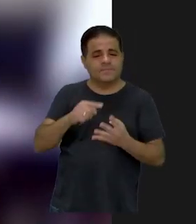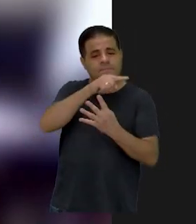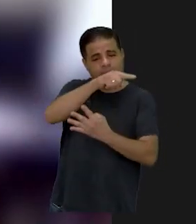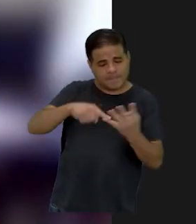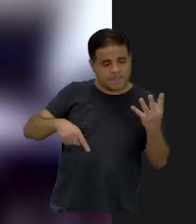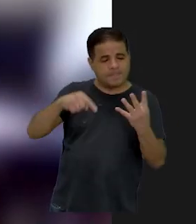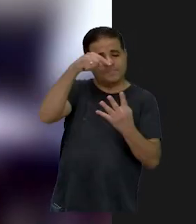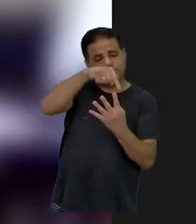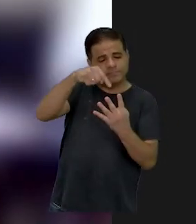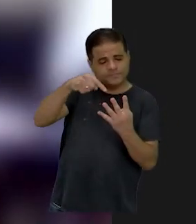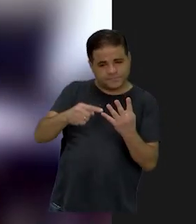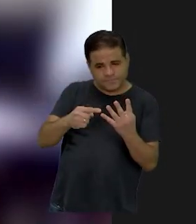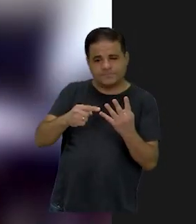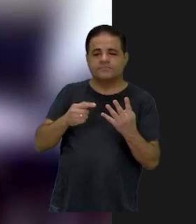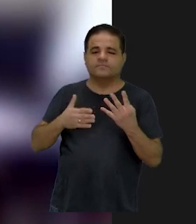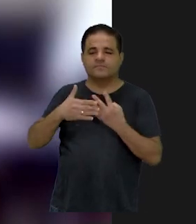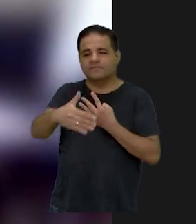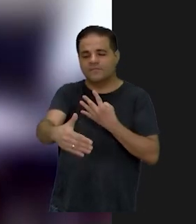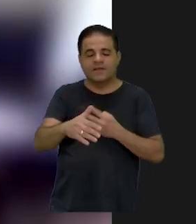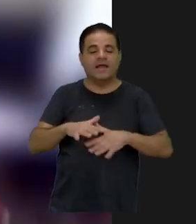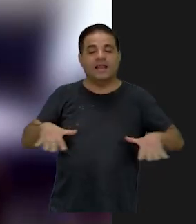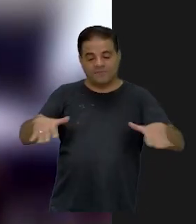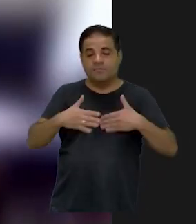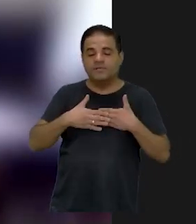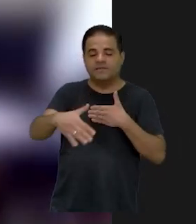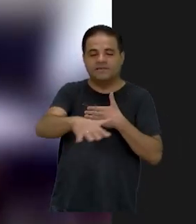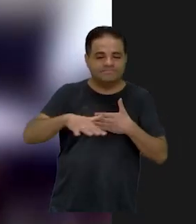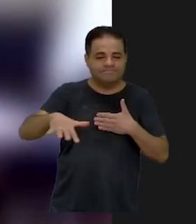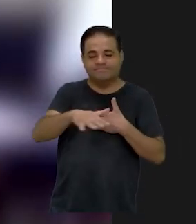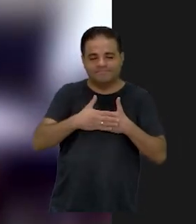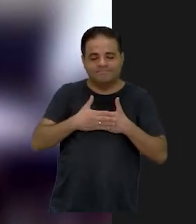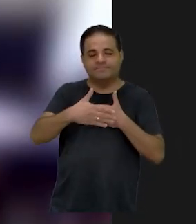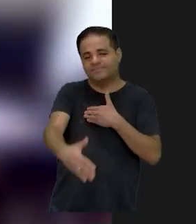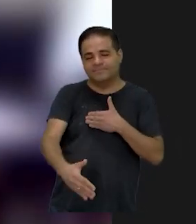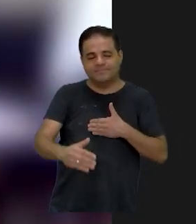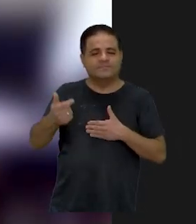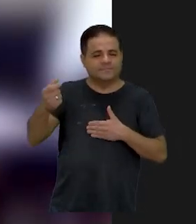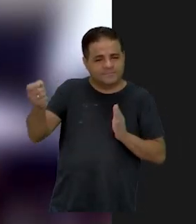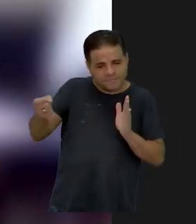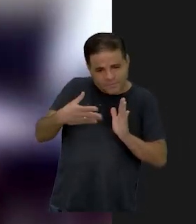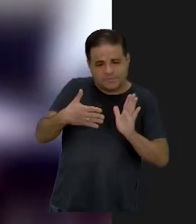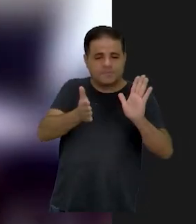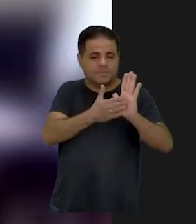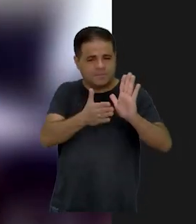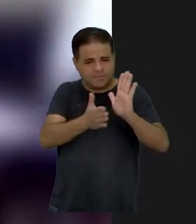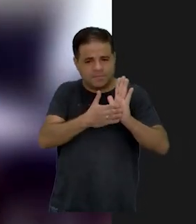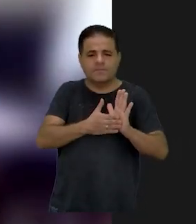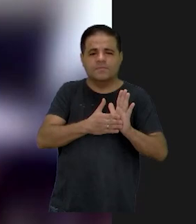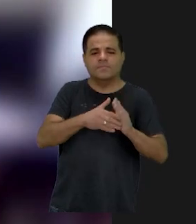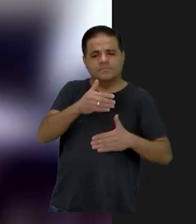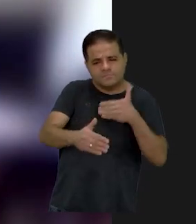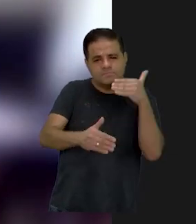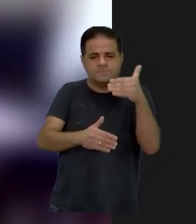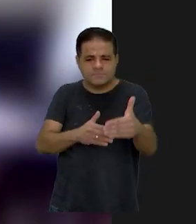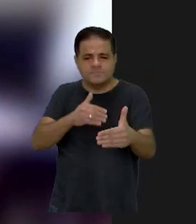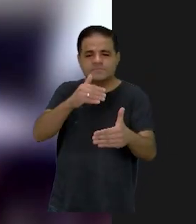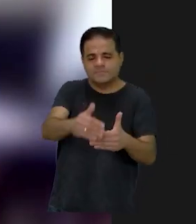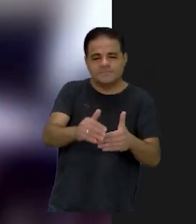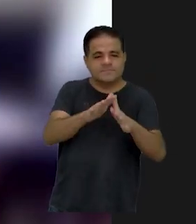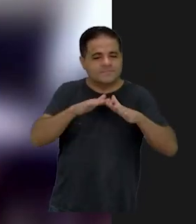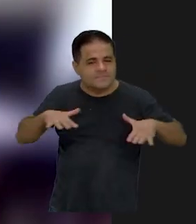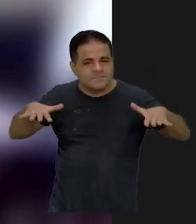De preferência que eles vivenciem processos de investigação ou de pesquisa, de tal